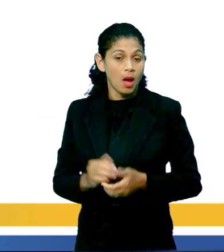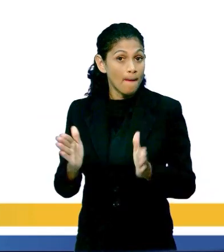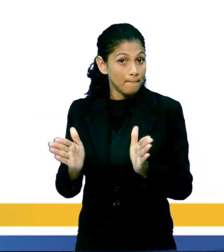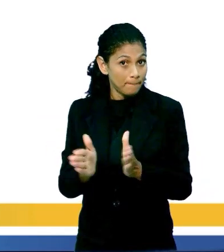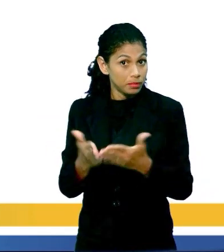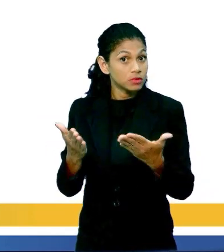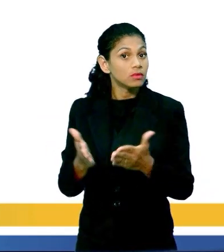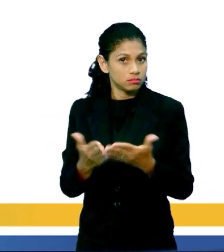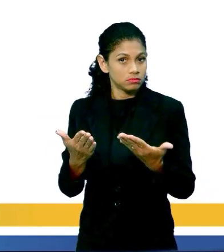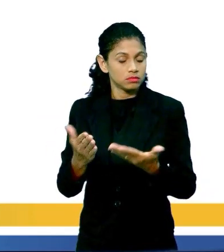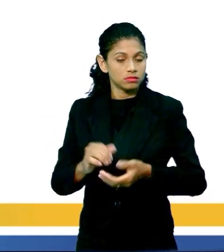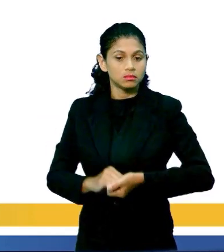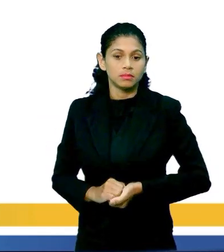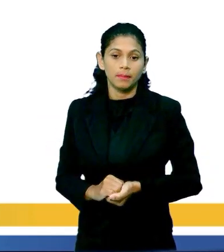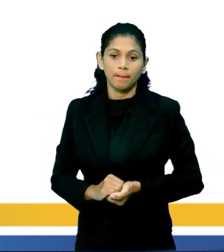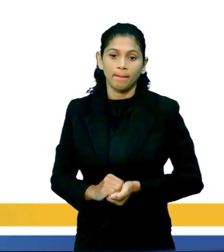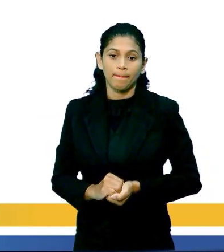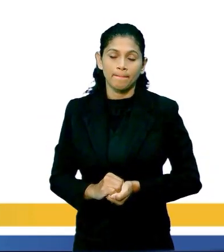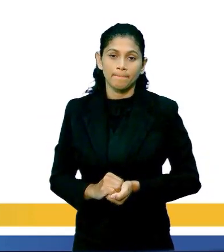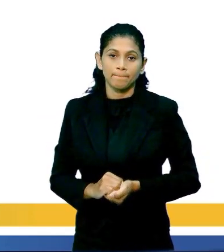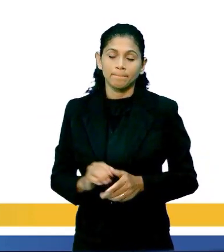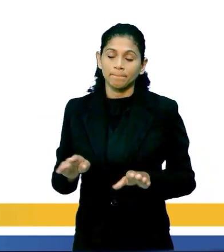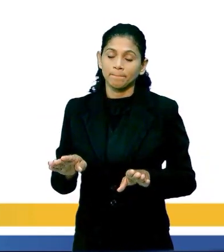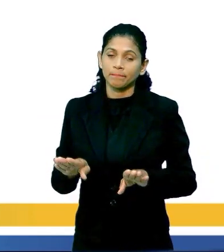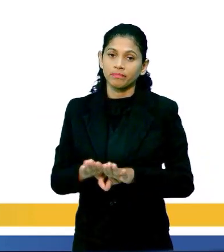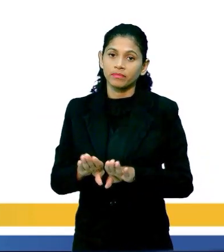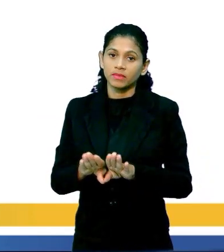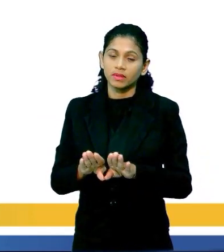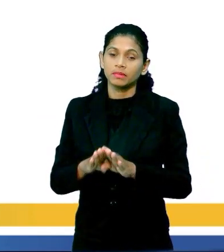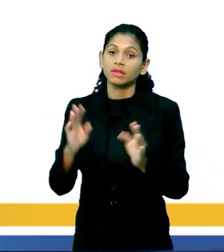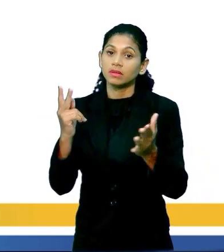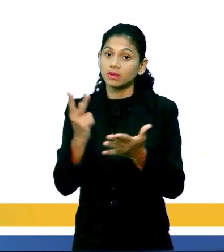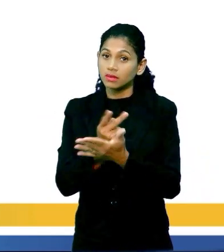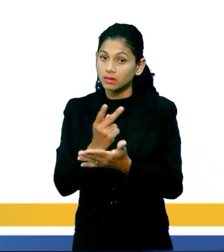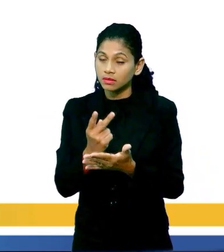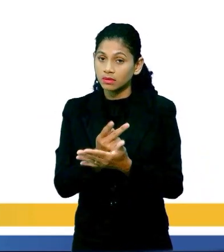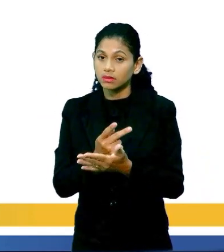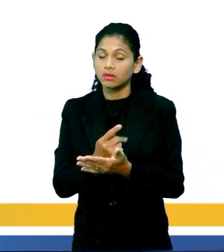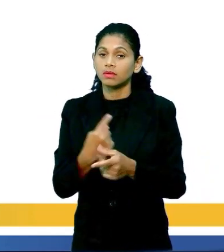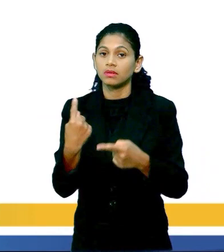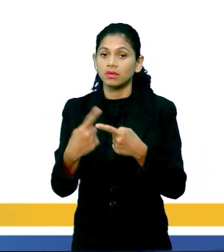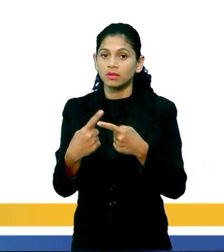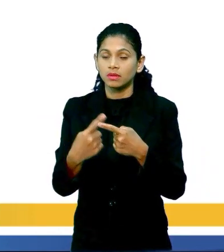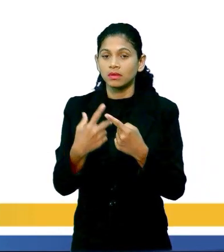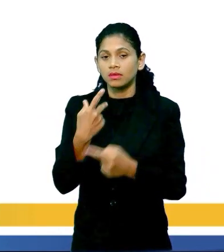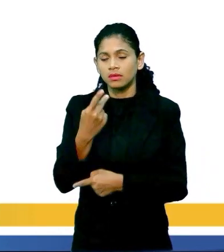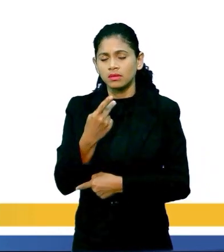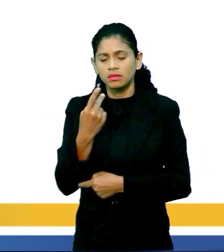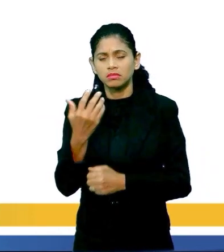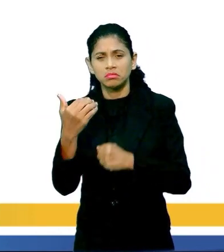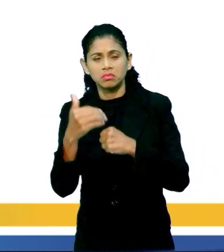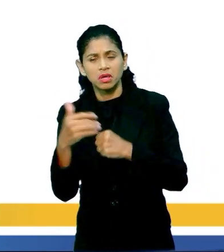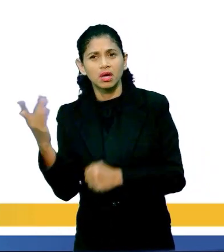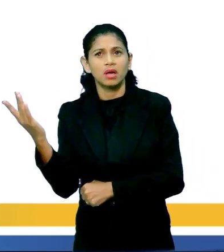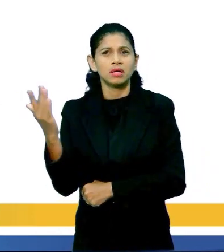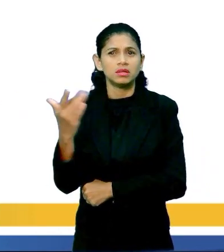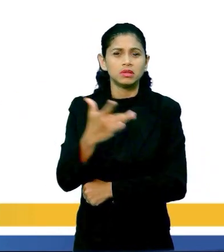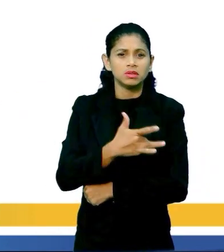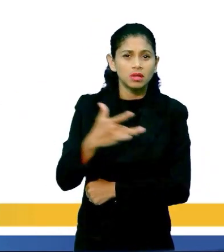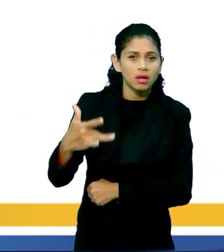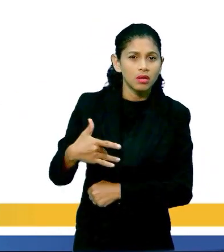Também não confere a nossa questão, ok? Até porque está falando mais sobre a questão de saúde,